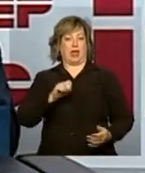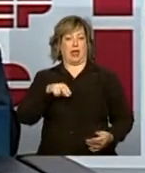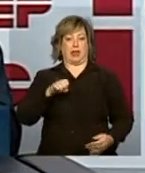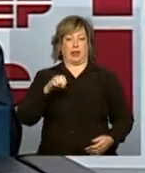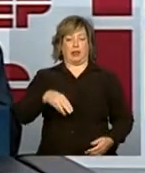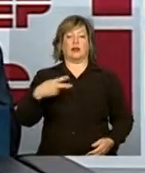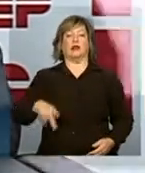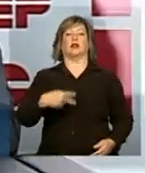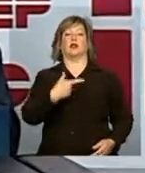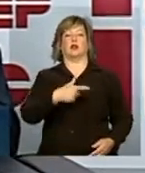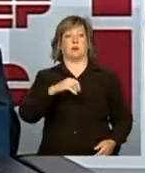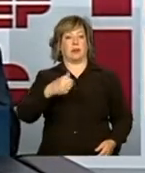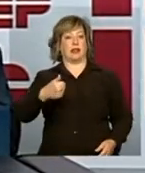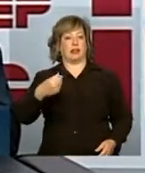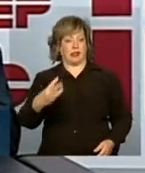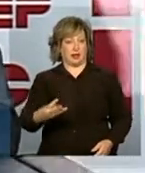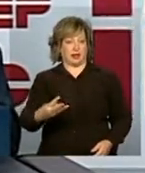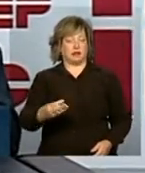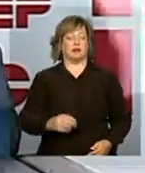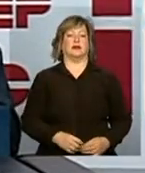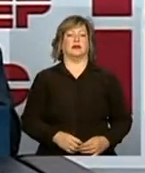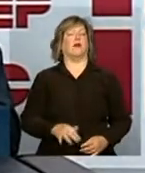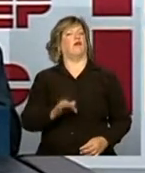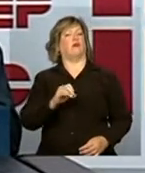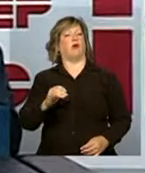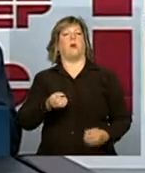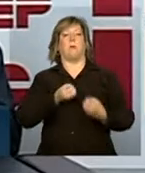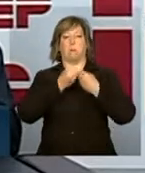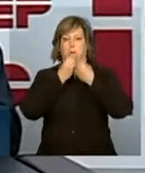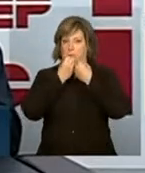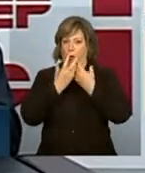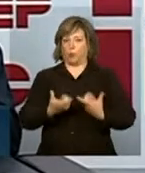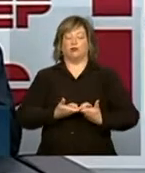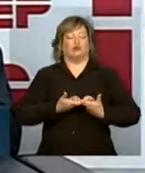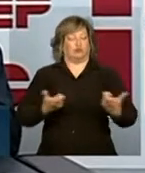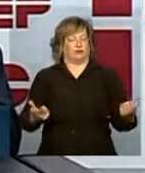2013 foi um grande êxito.